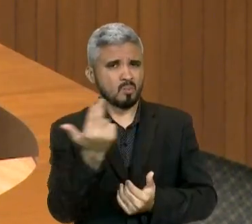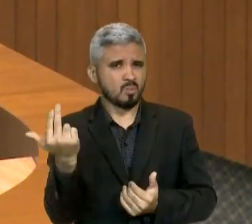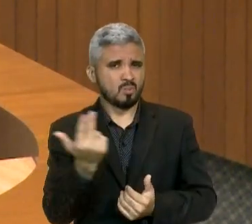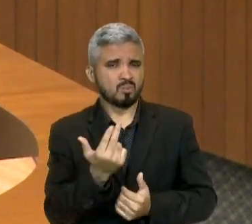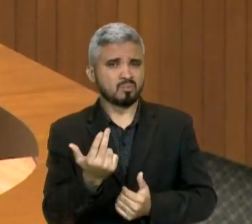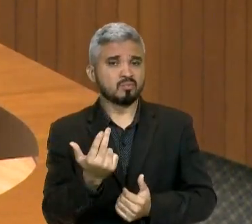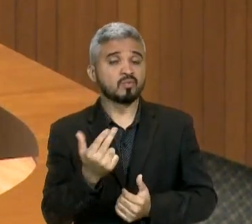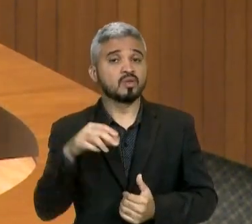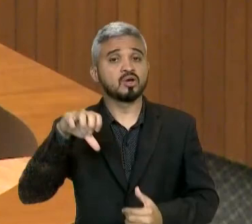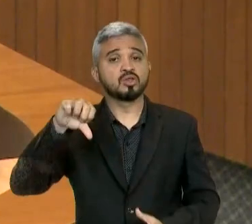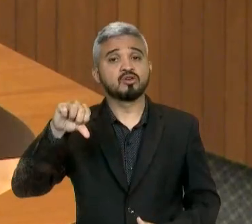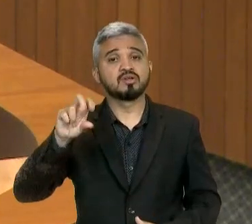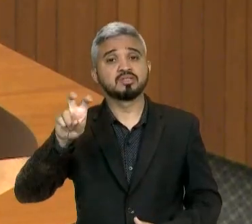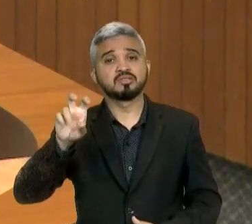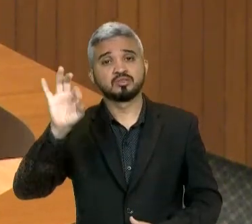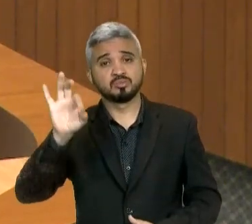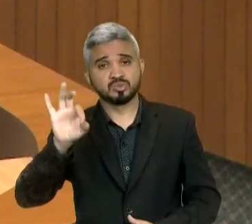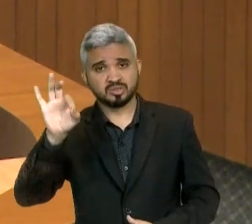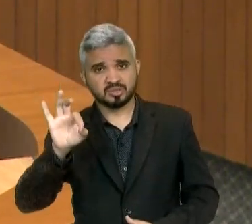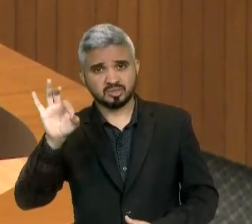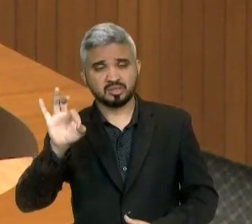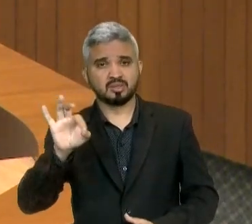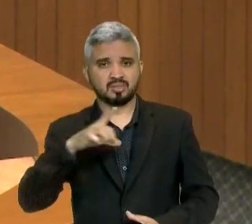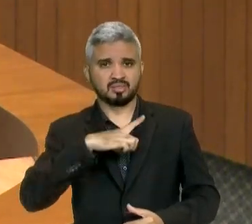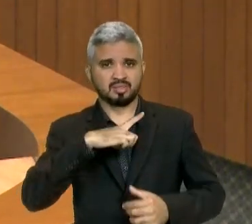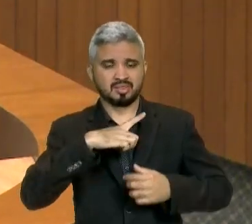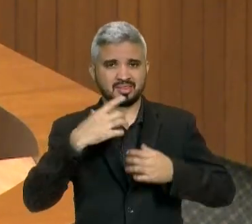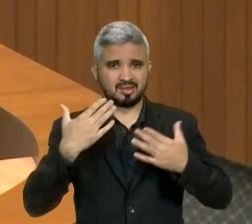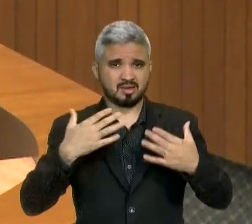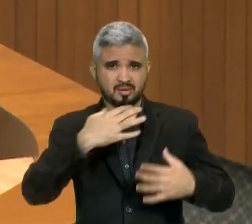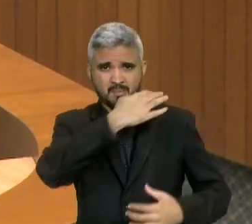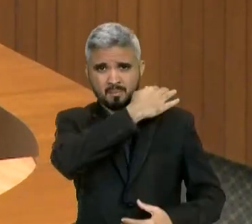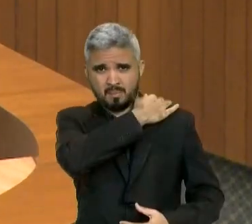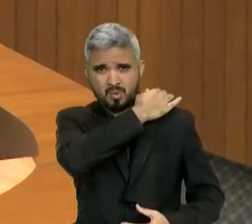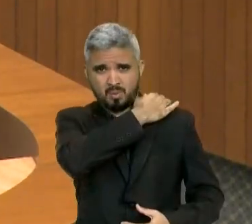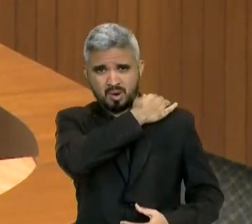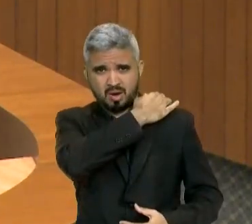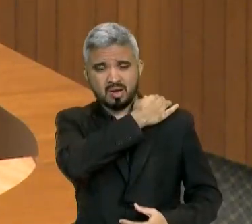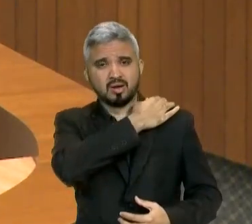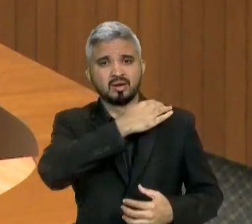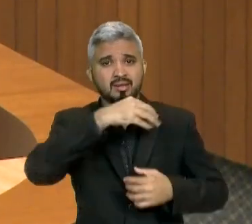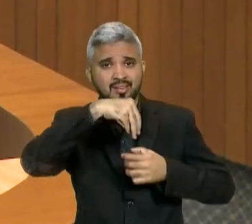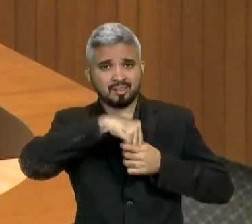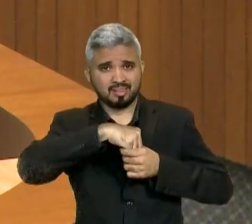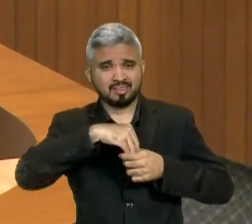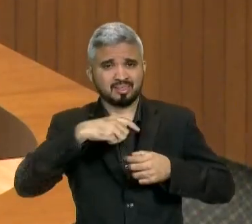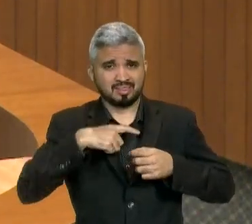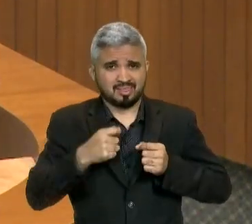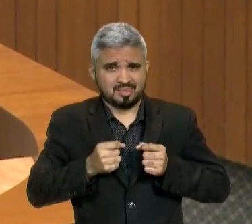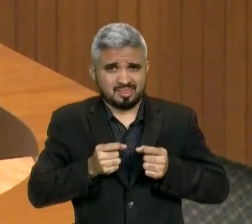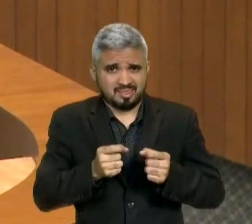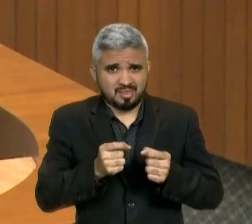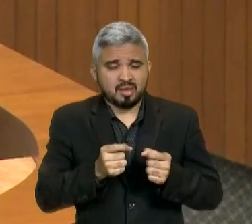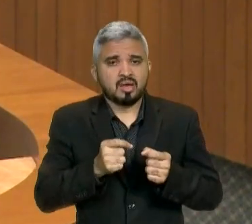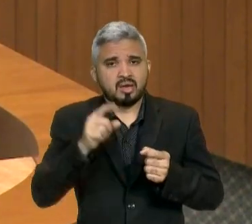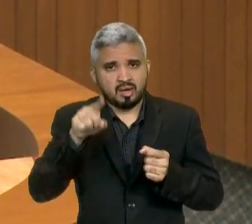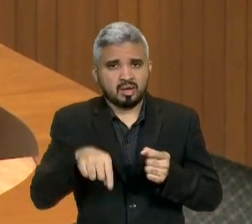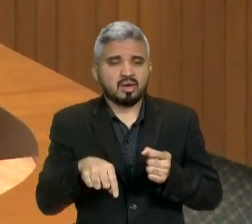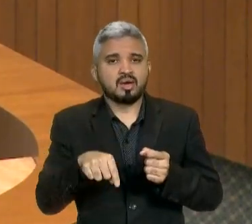95% dos tumores de pulmão são relacionados ao tabagismo, por exemplo. Então, não é só dizer aprecie